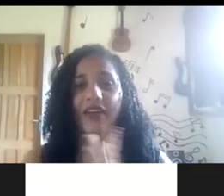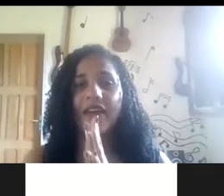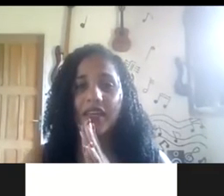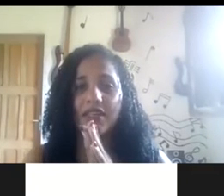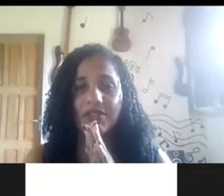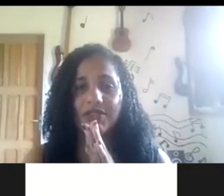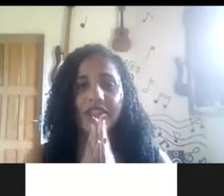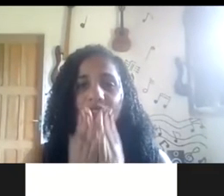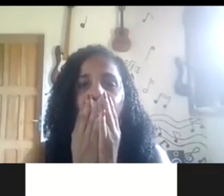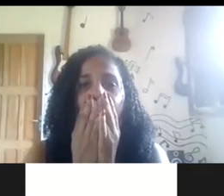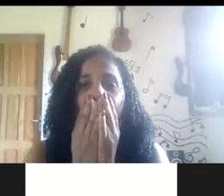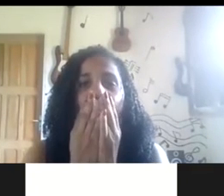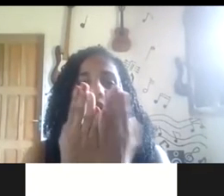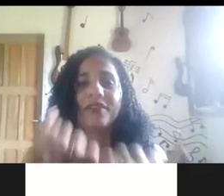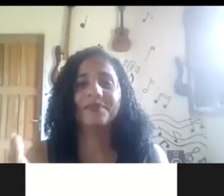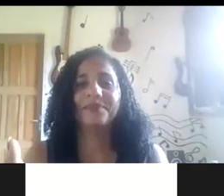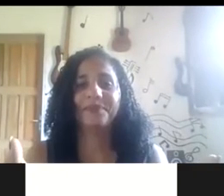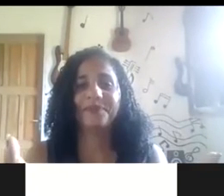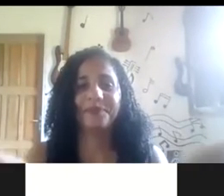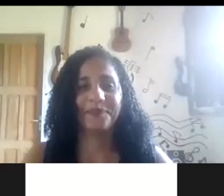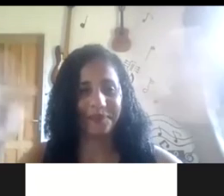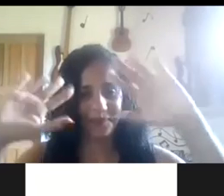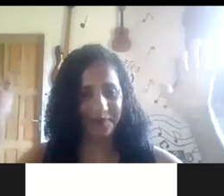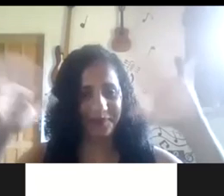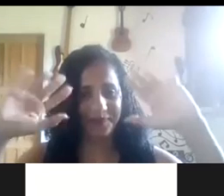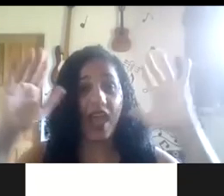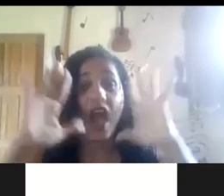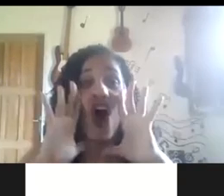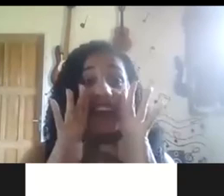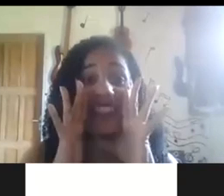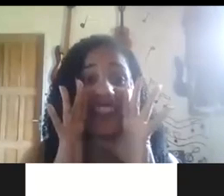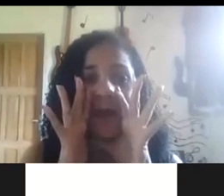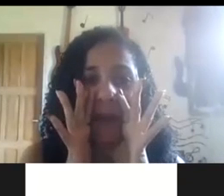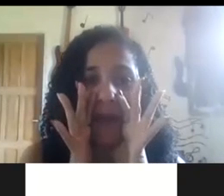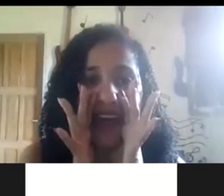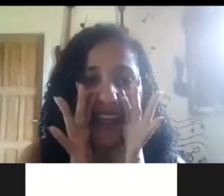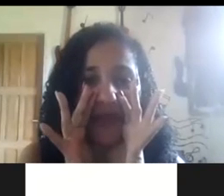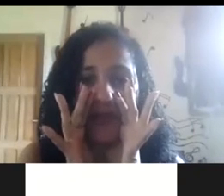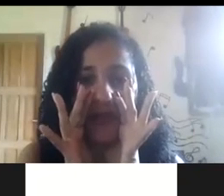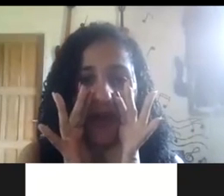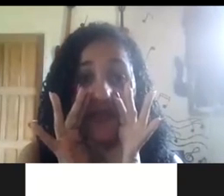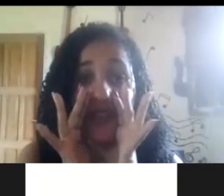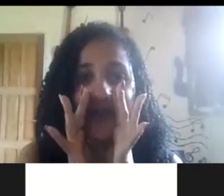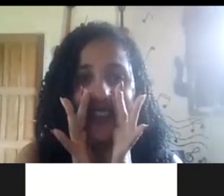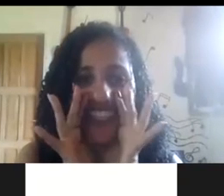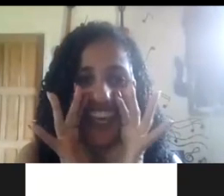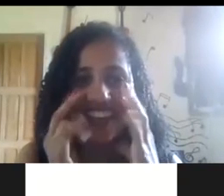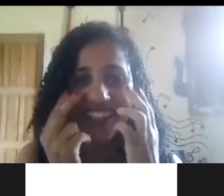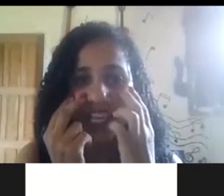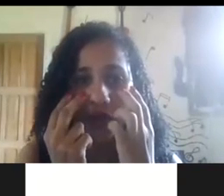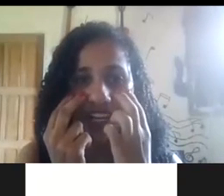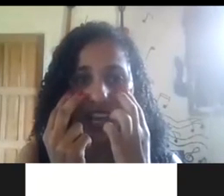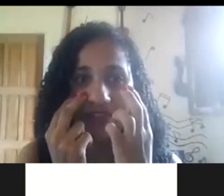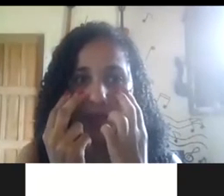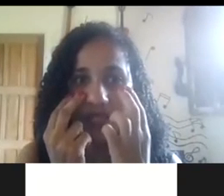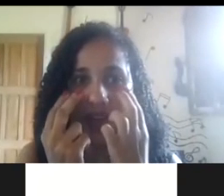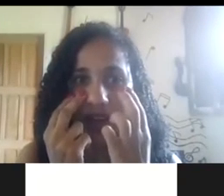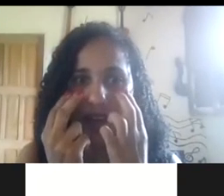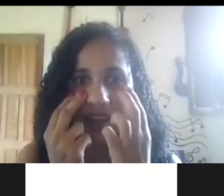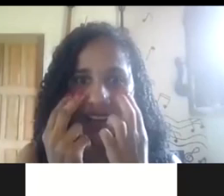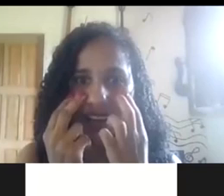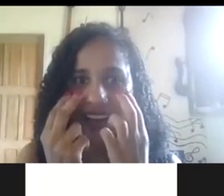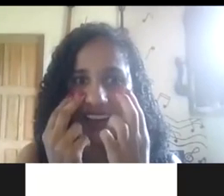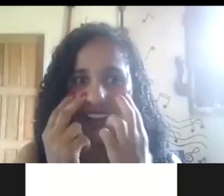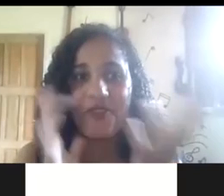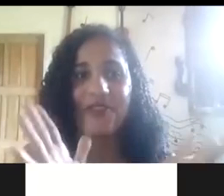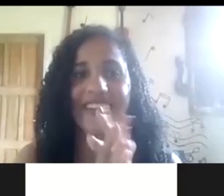Maravilha. Então, gente, é ó. Isso, gente, ó. Beijo para vocês. Ó, se preparem que os próximos são vocês. Eu e Ana vamos, ó,